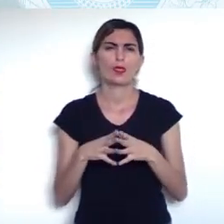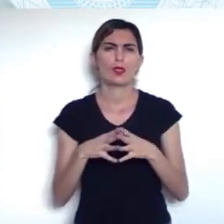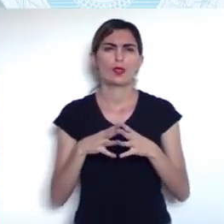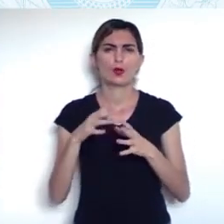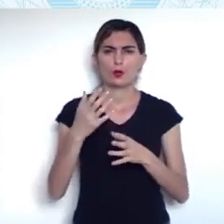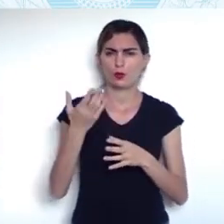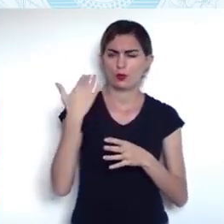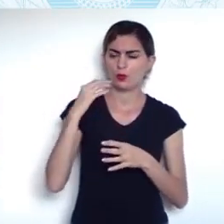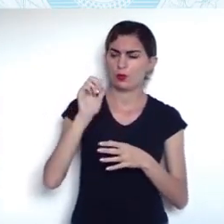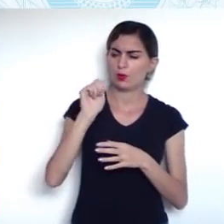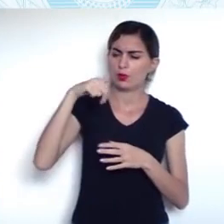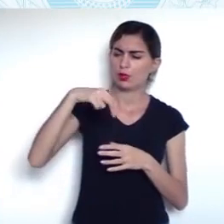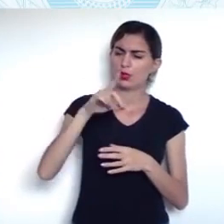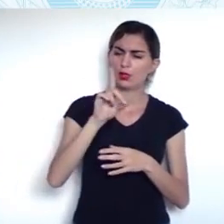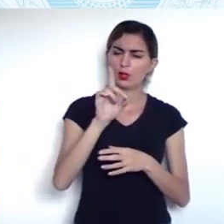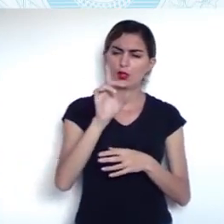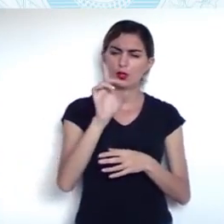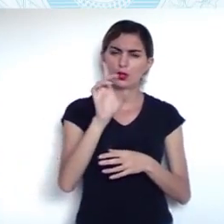O